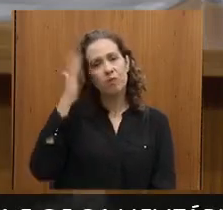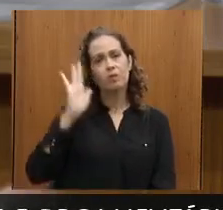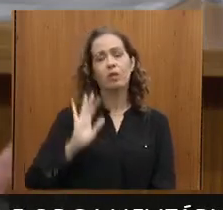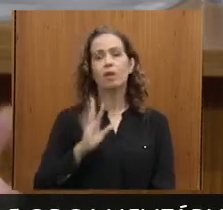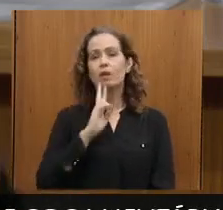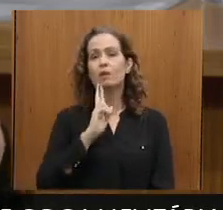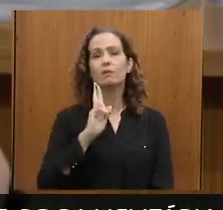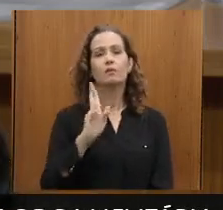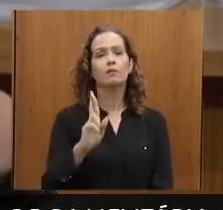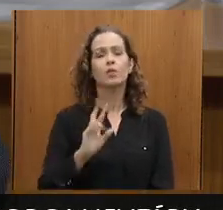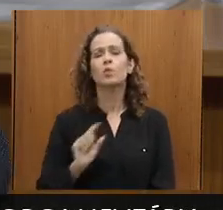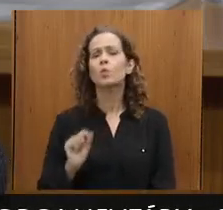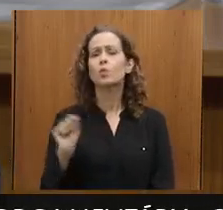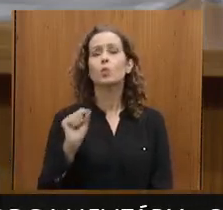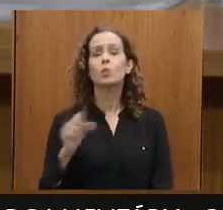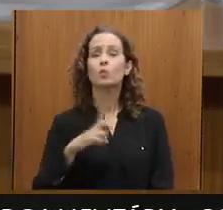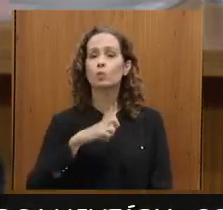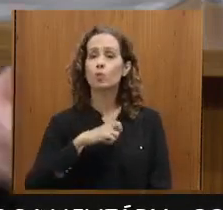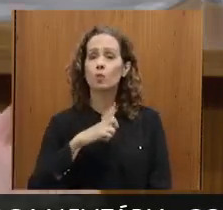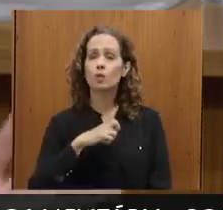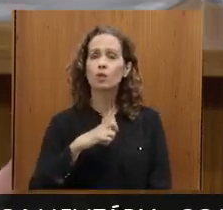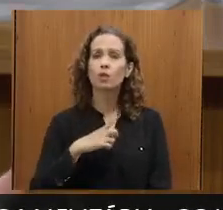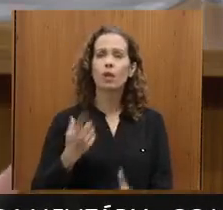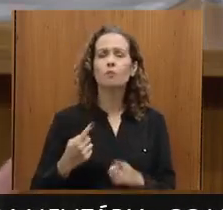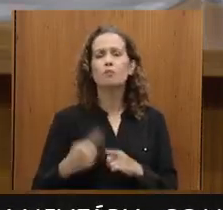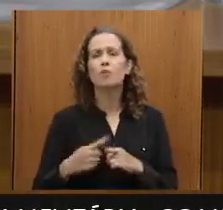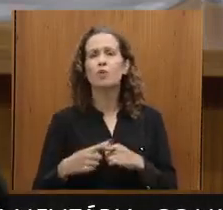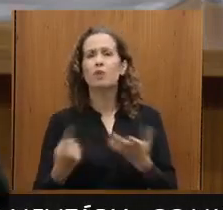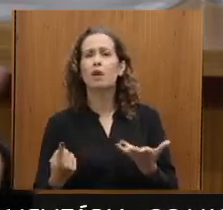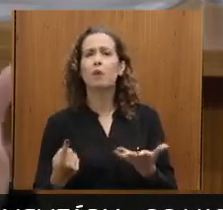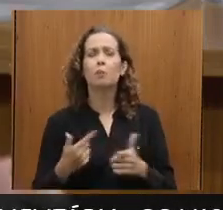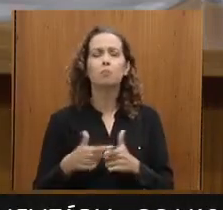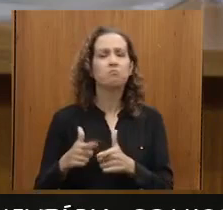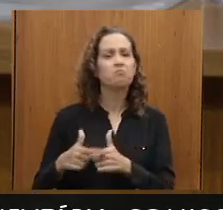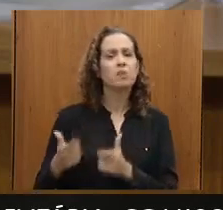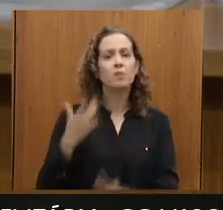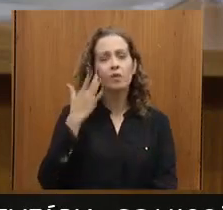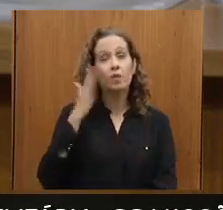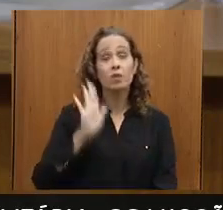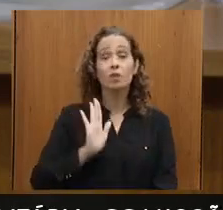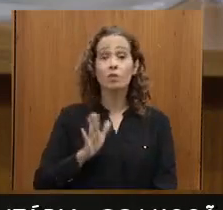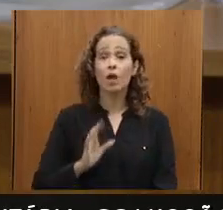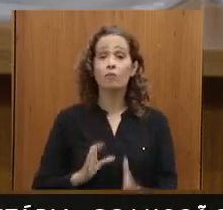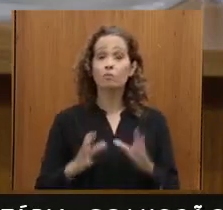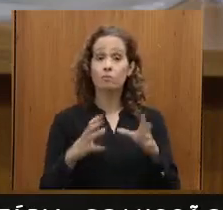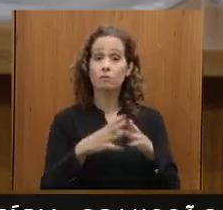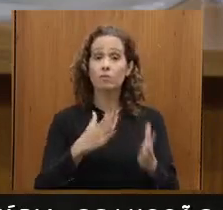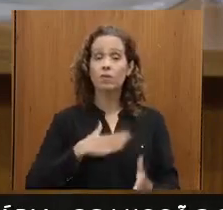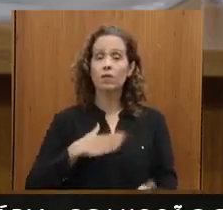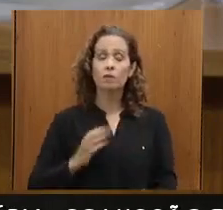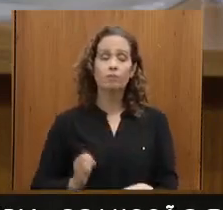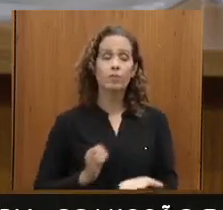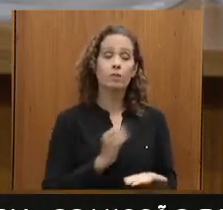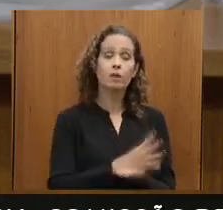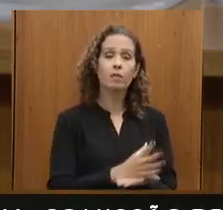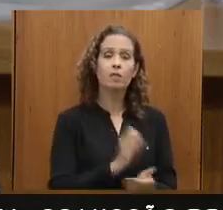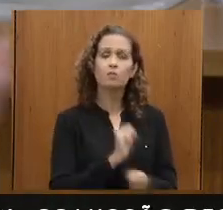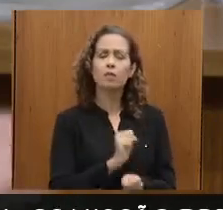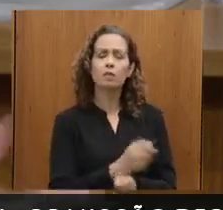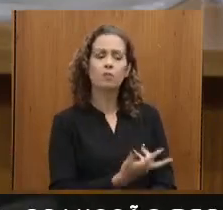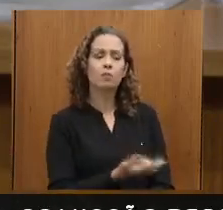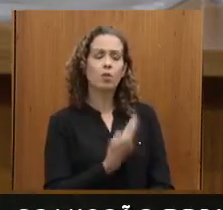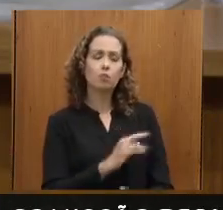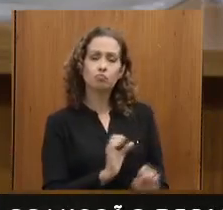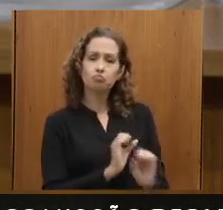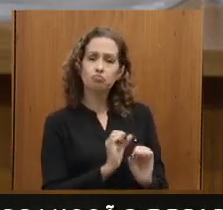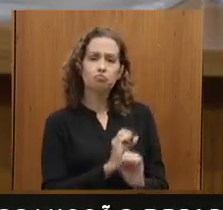responder o que tem ocasionado essa suspensão, até mandei uma mensagem aqui para a minha equipe para ver se tinha uma resposta, não tiveram, e